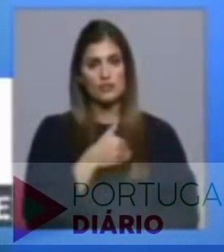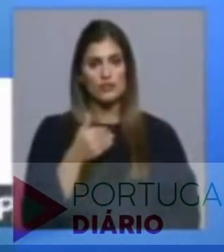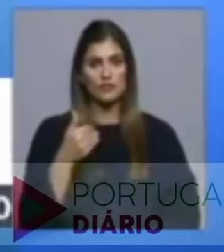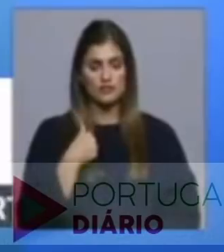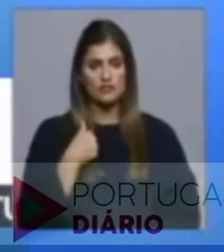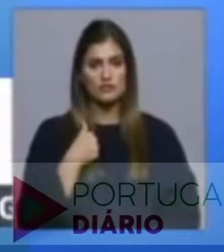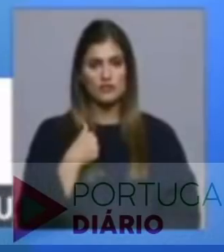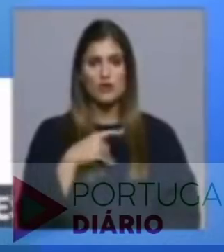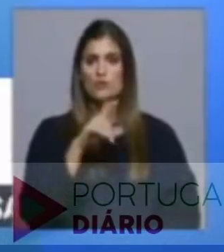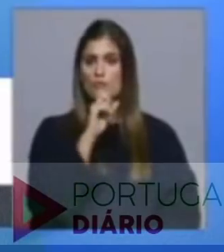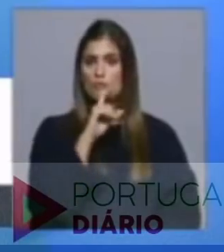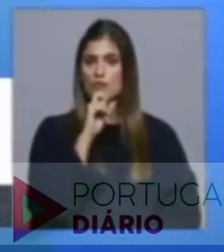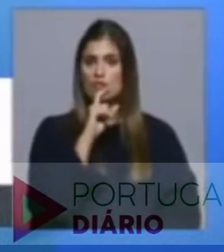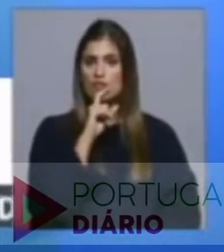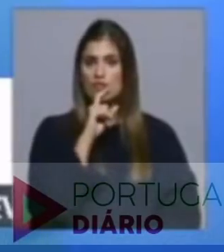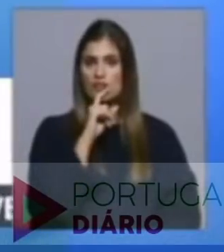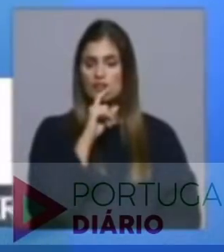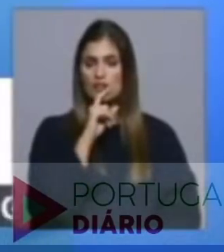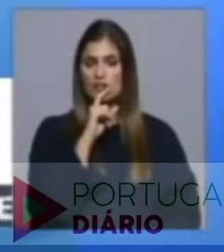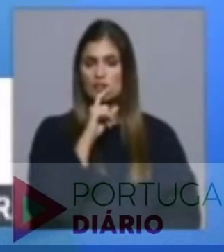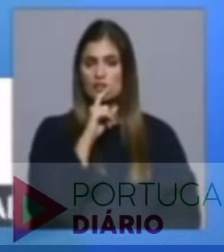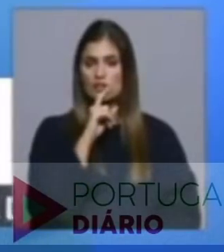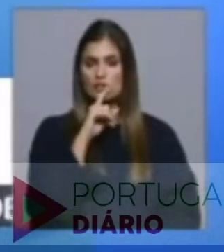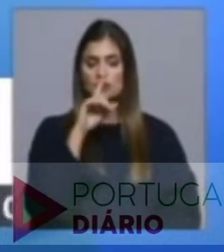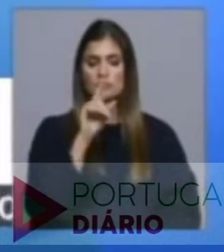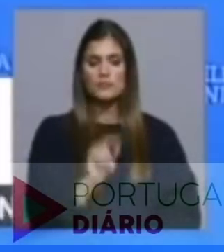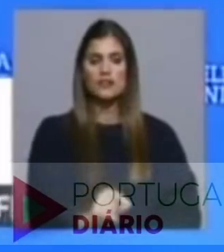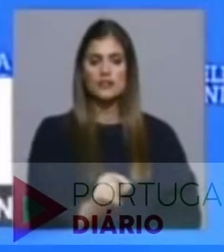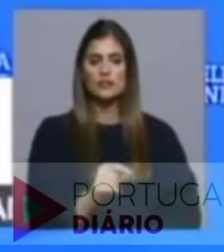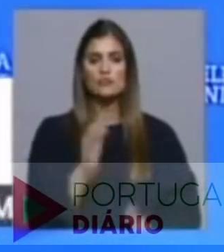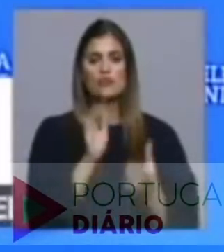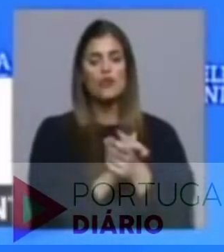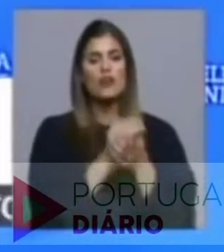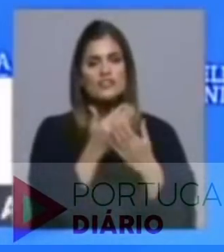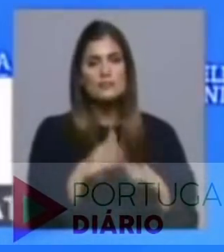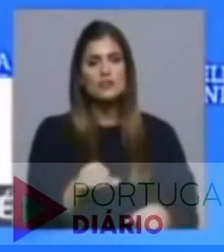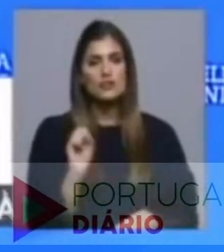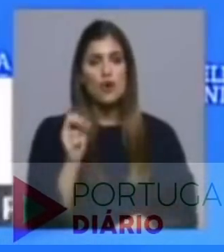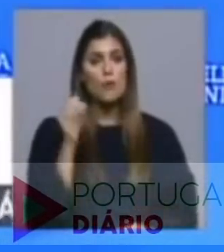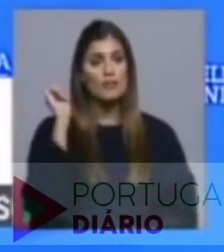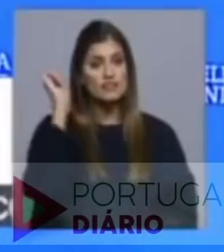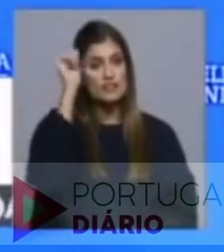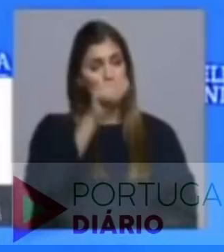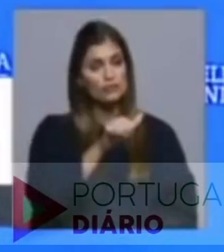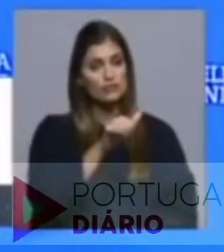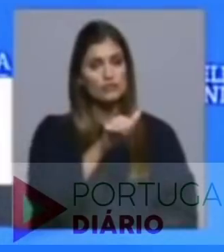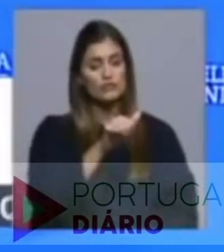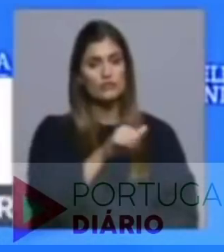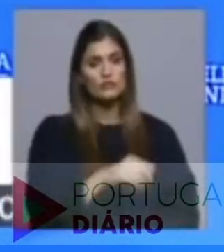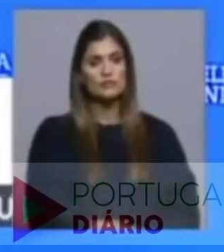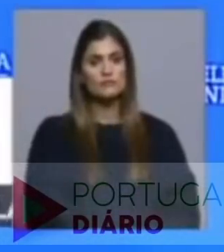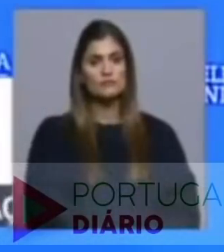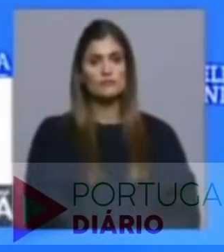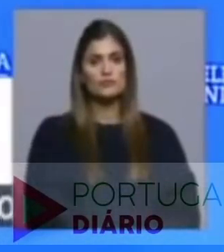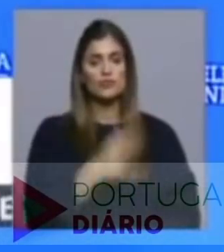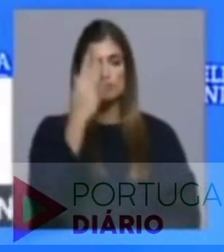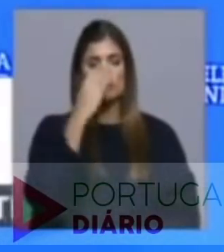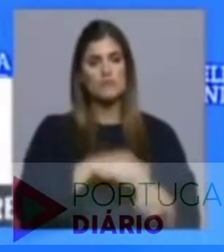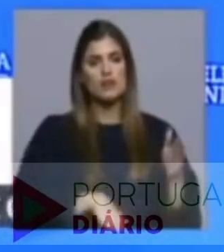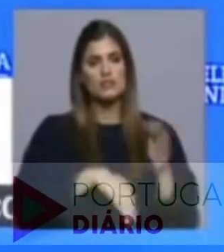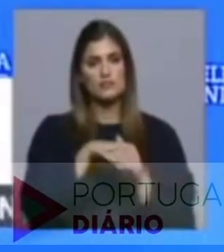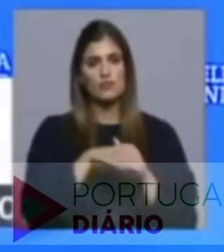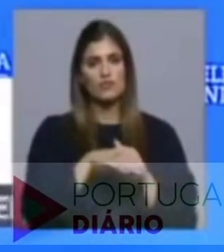e poderão ter lugar celebrações, como casamentos ou batizados, com uma limitação